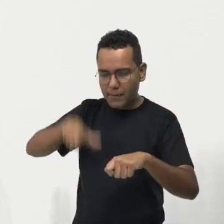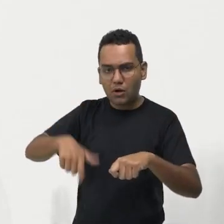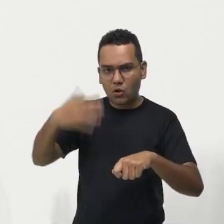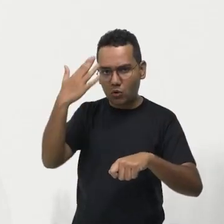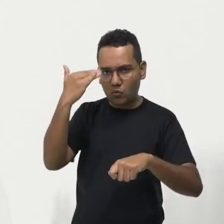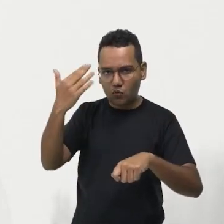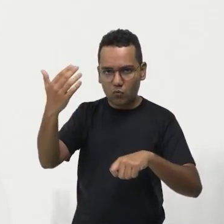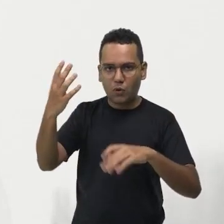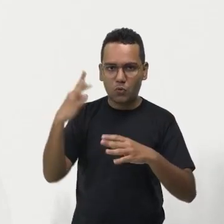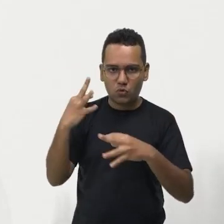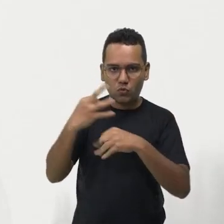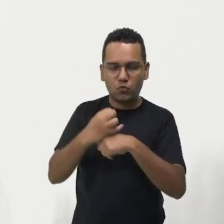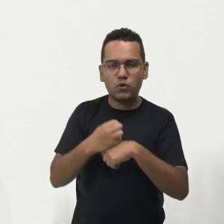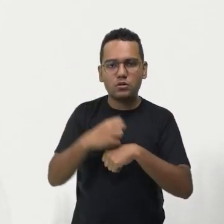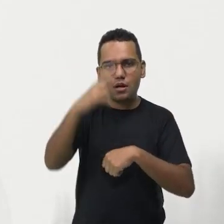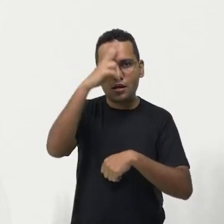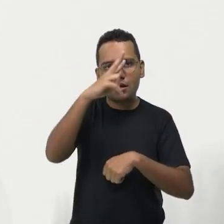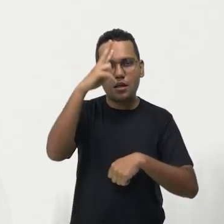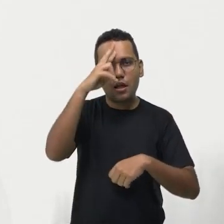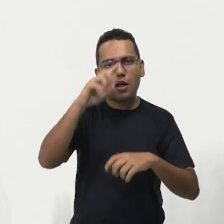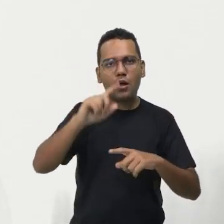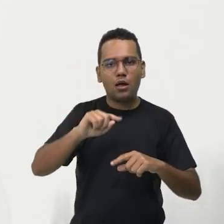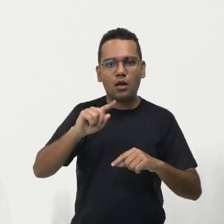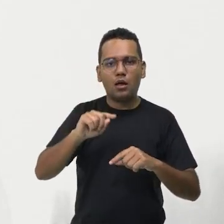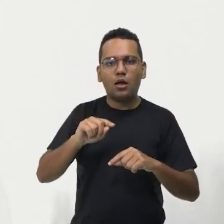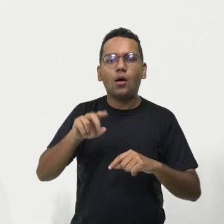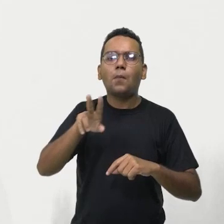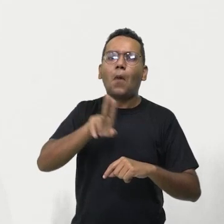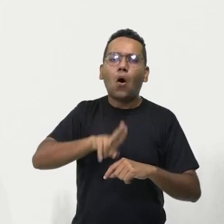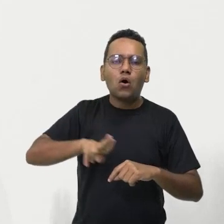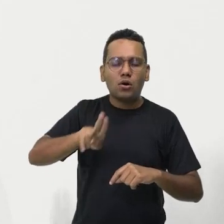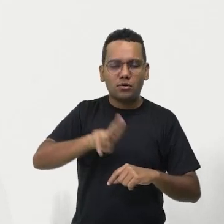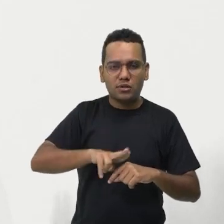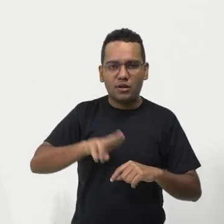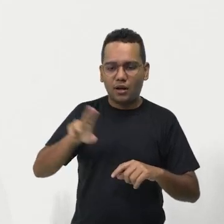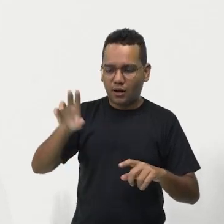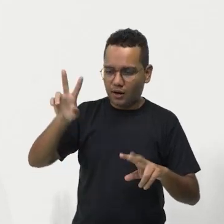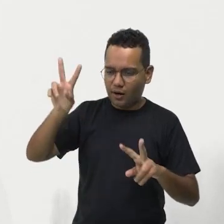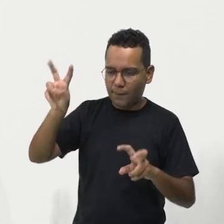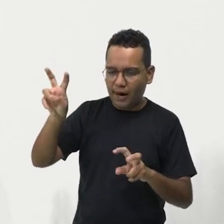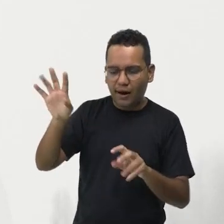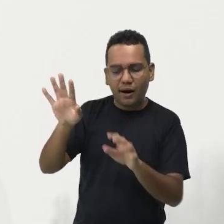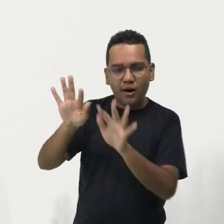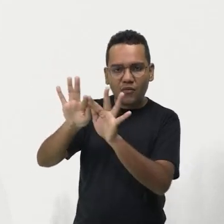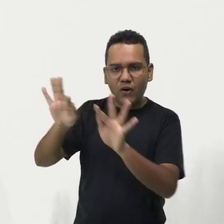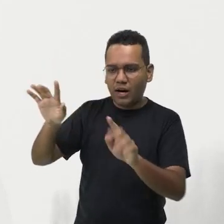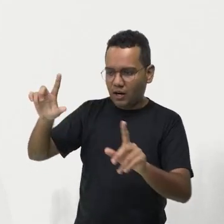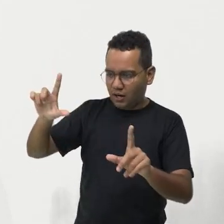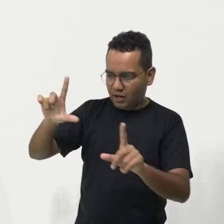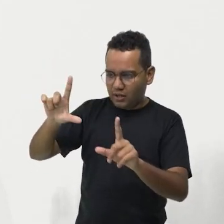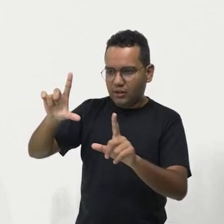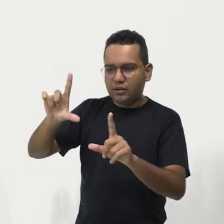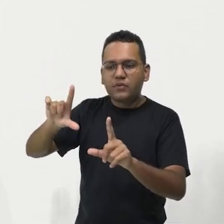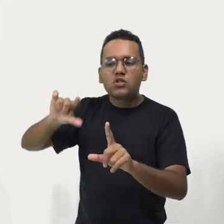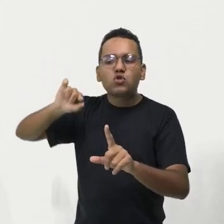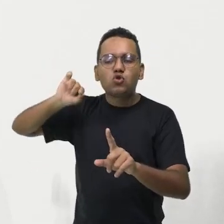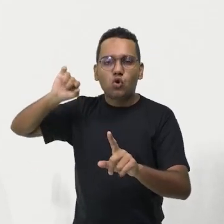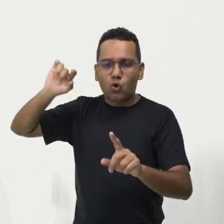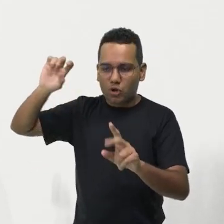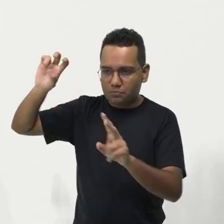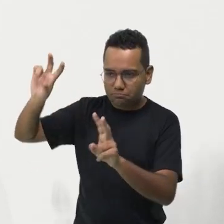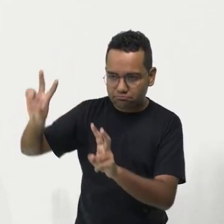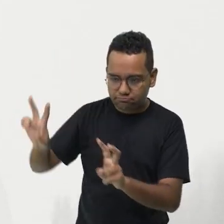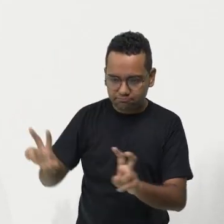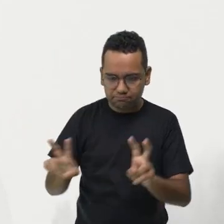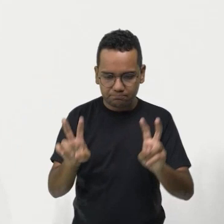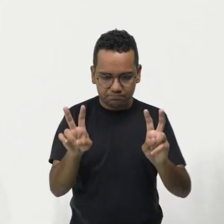e vai reescrever com as suas palavras no resumo, você pode usar a paráfrase, certo? Você vai trocar as